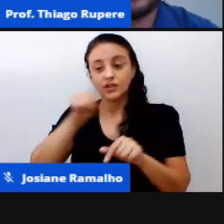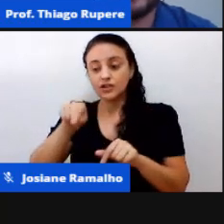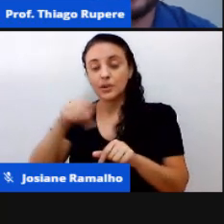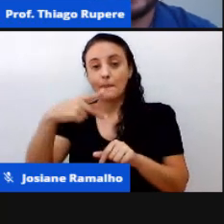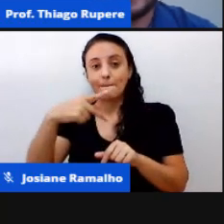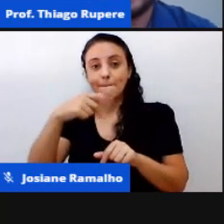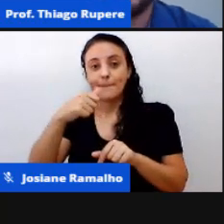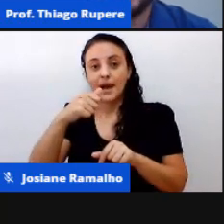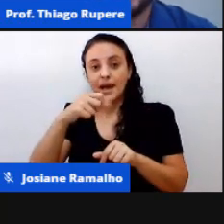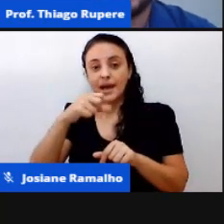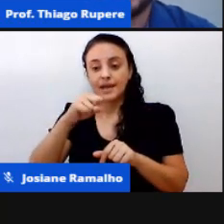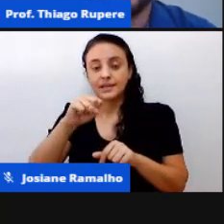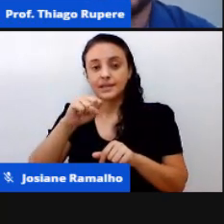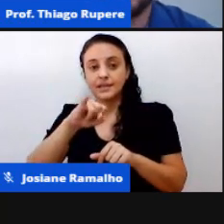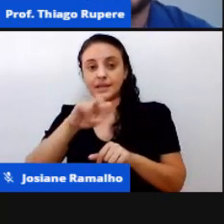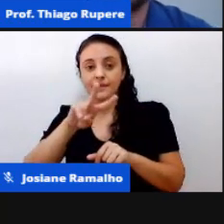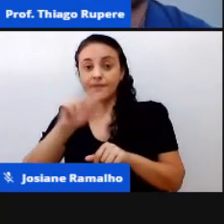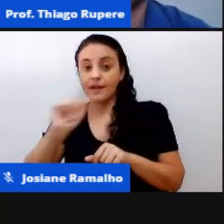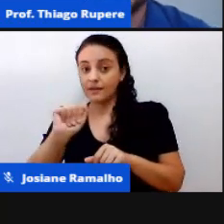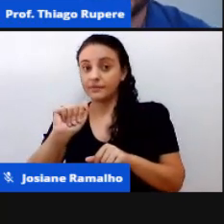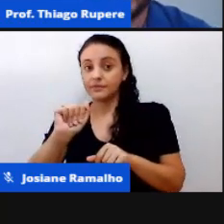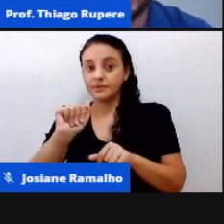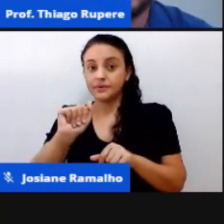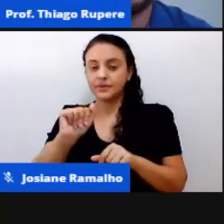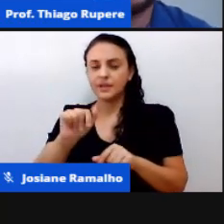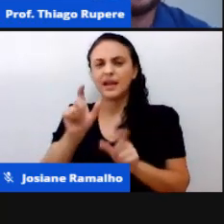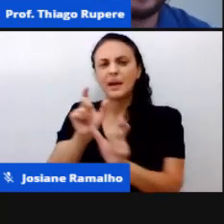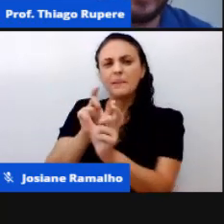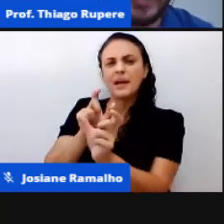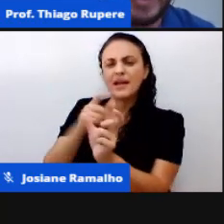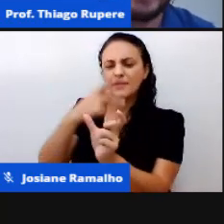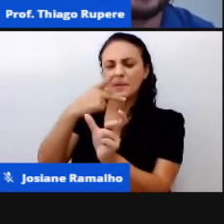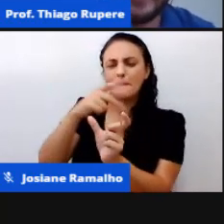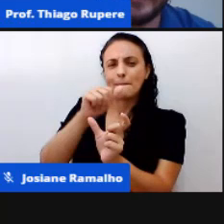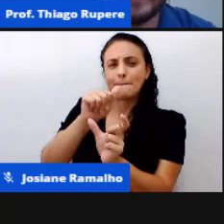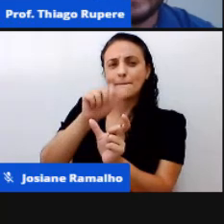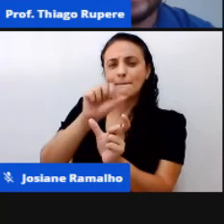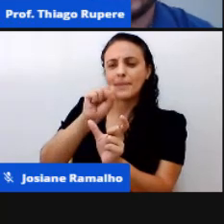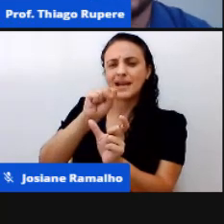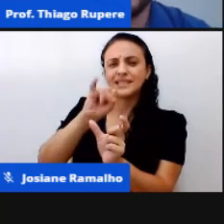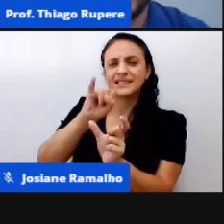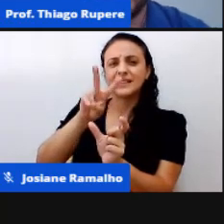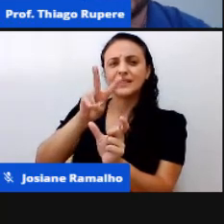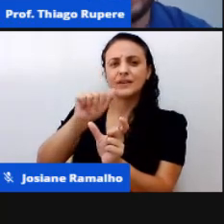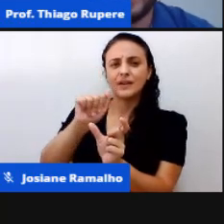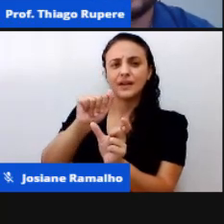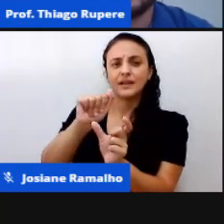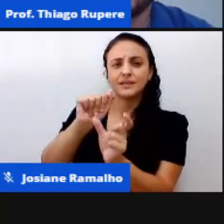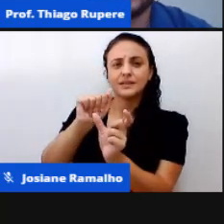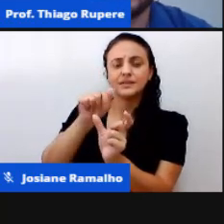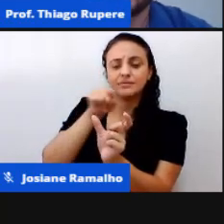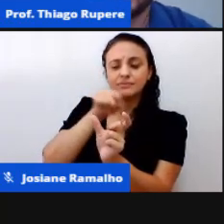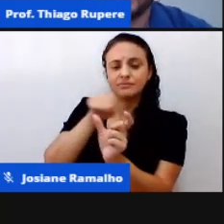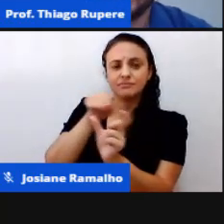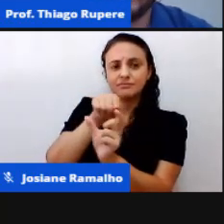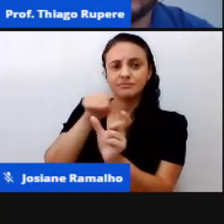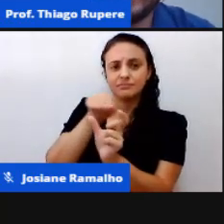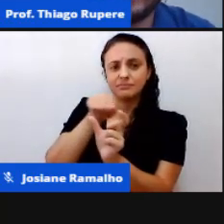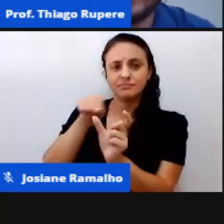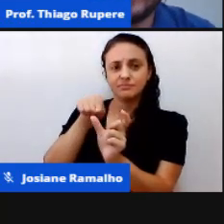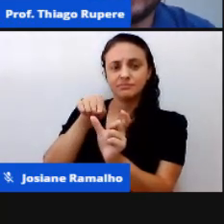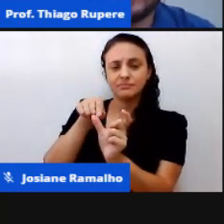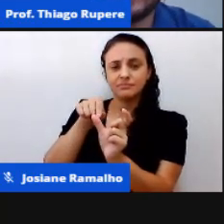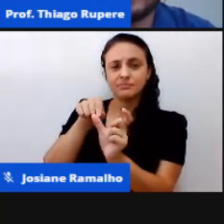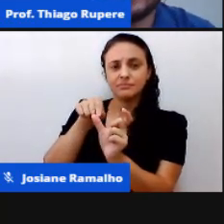a atenção para o nome passiva, né? Em oposição à ativa, de forma nenhuma passiva, que nós